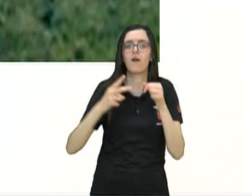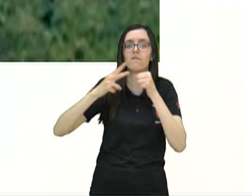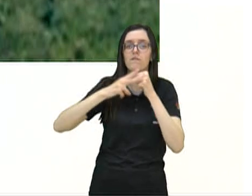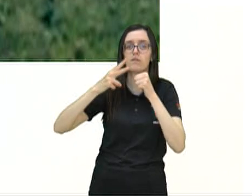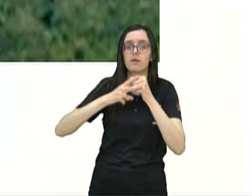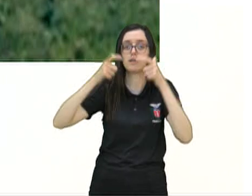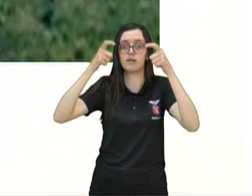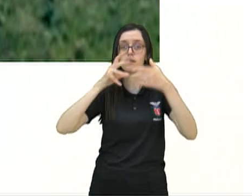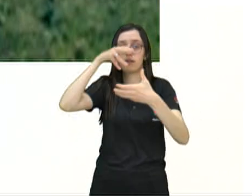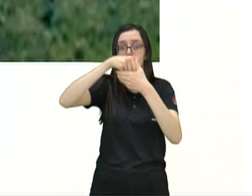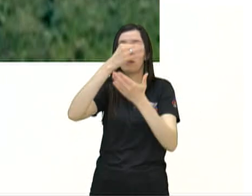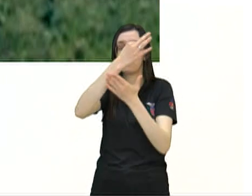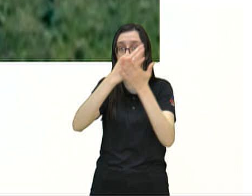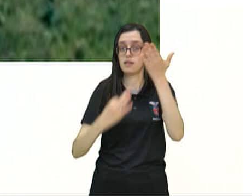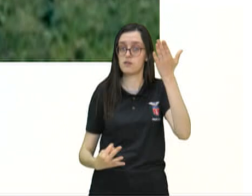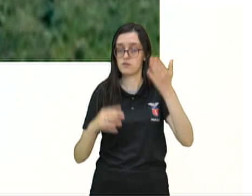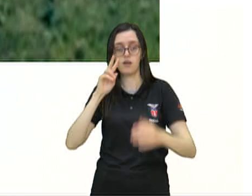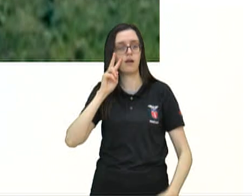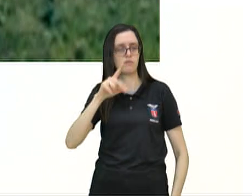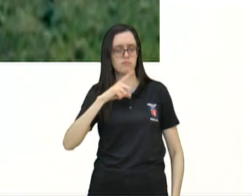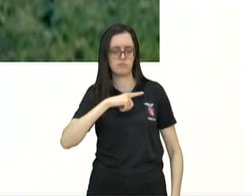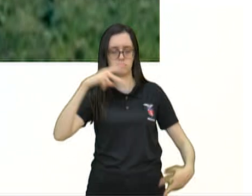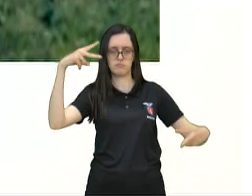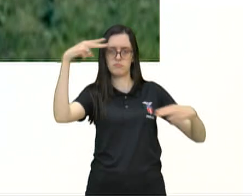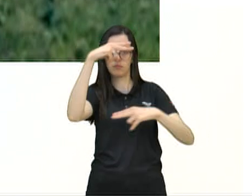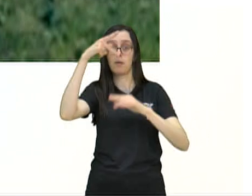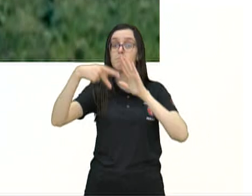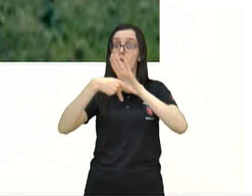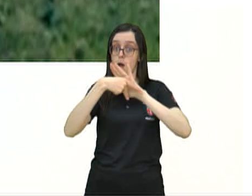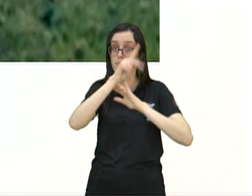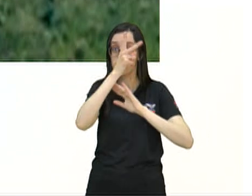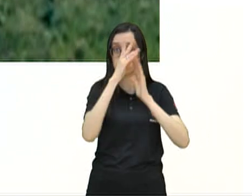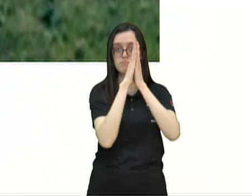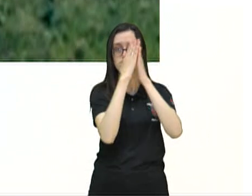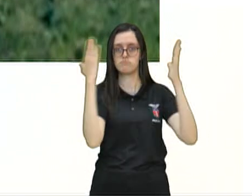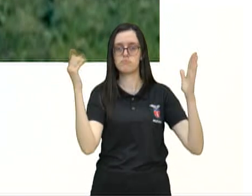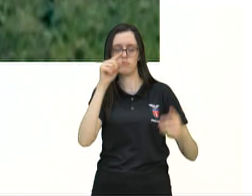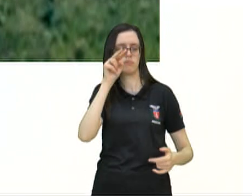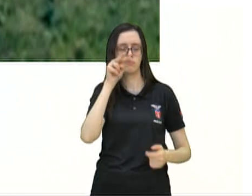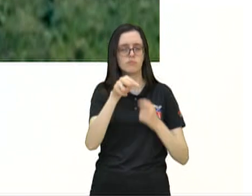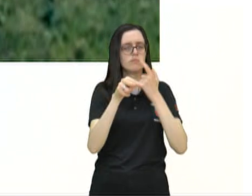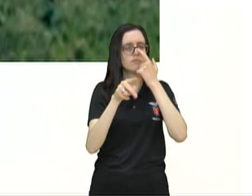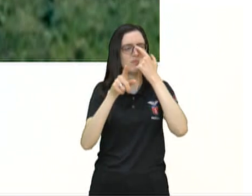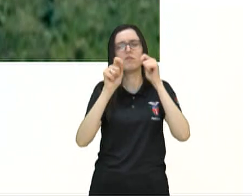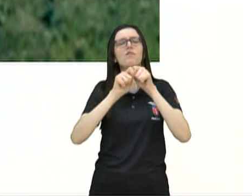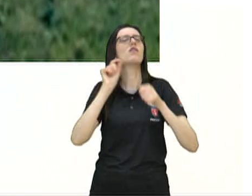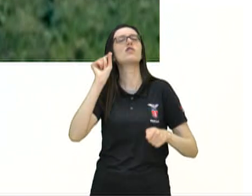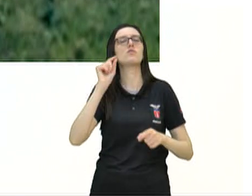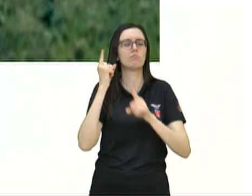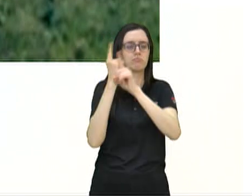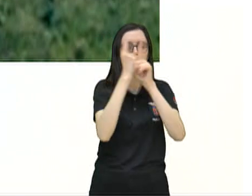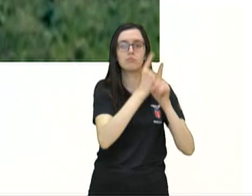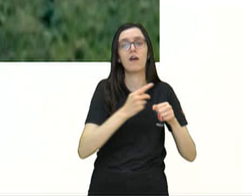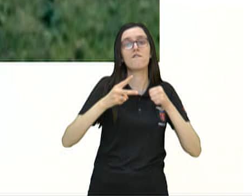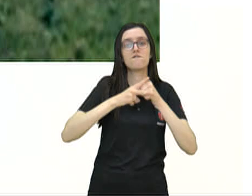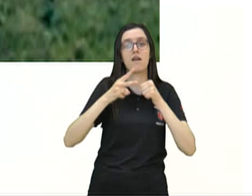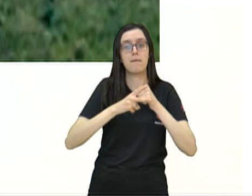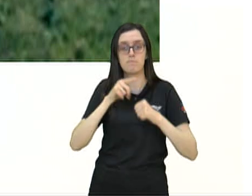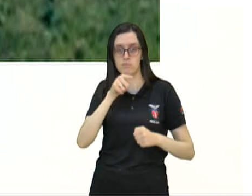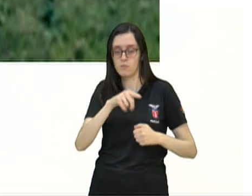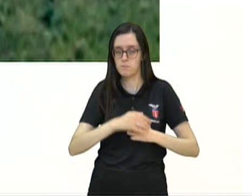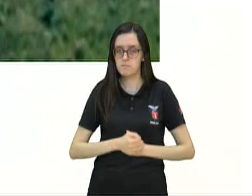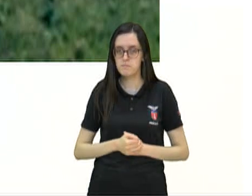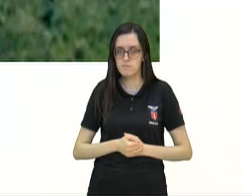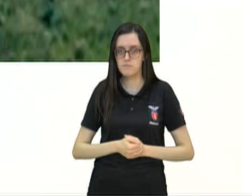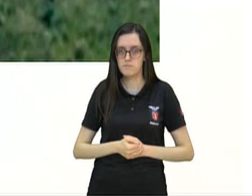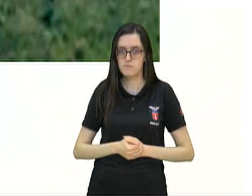no texto abaixo. Esse texto foi tirado do folheto. O que vocês vão fazer? Localizar os verbos que ali existem.